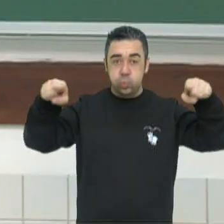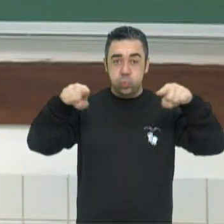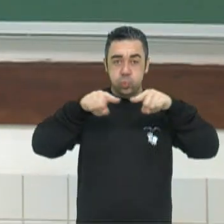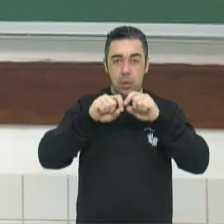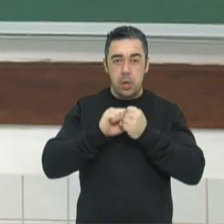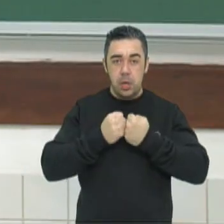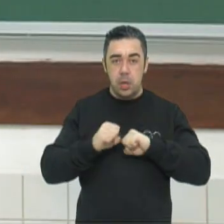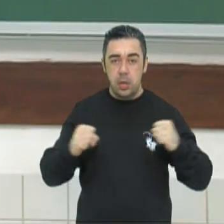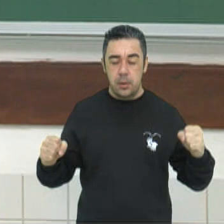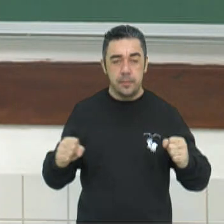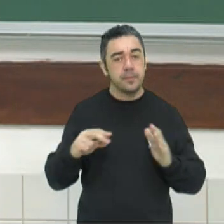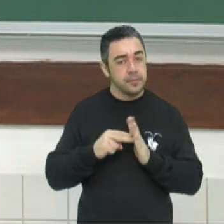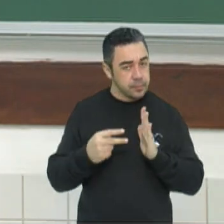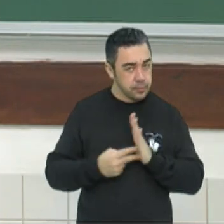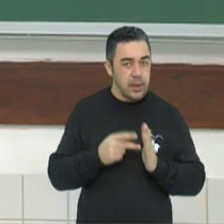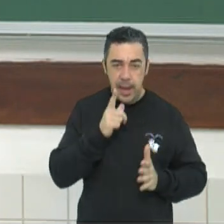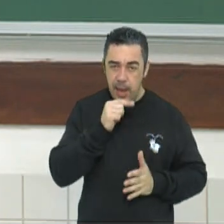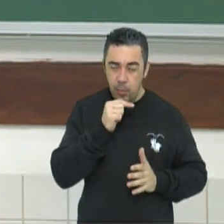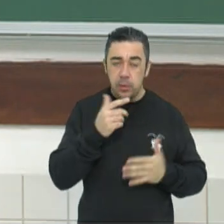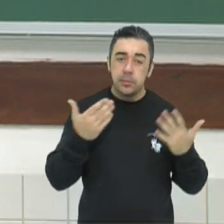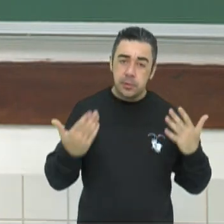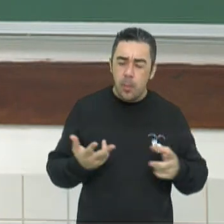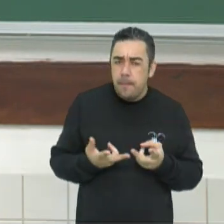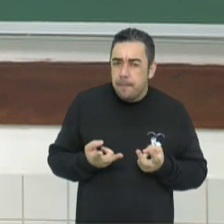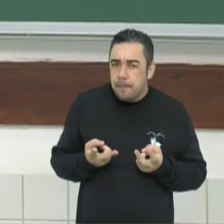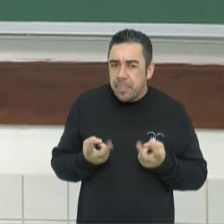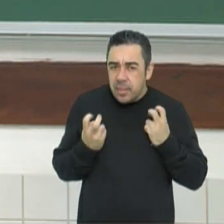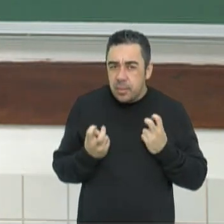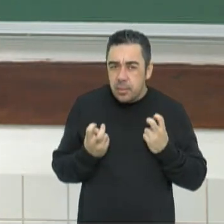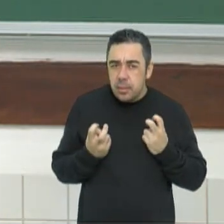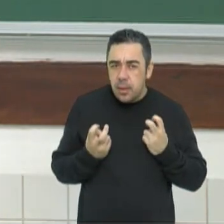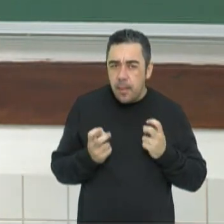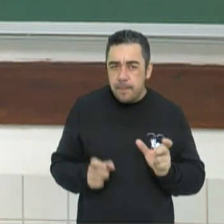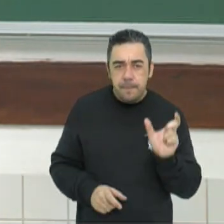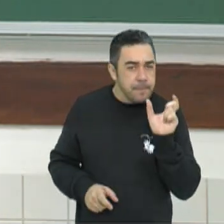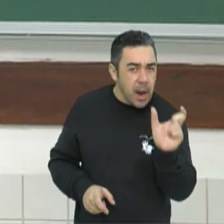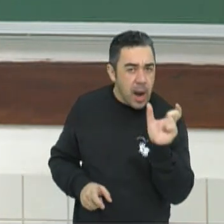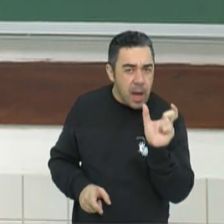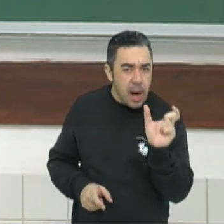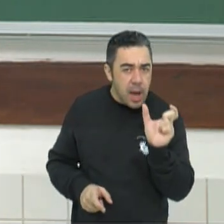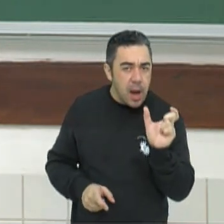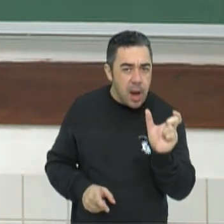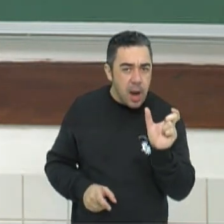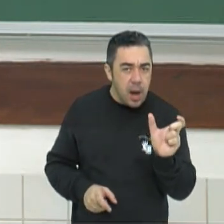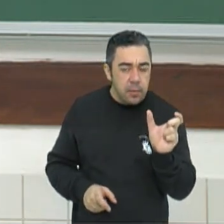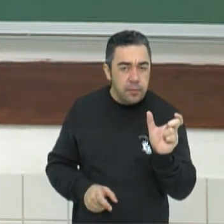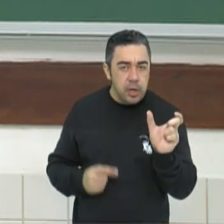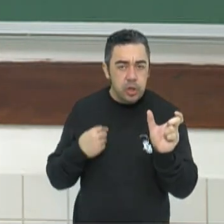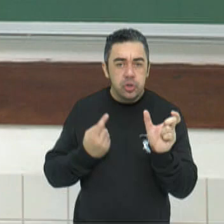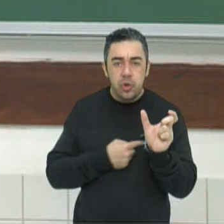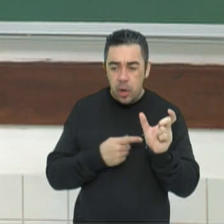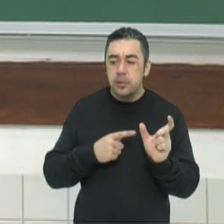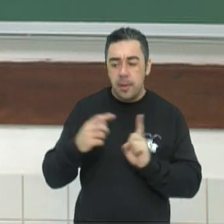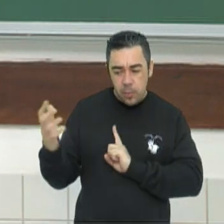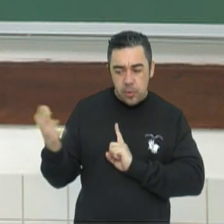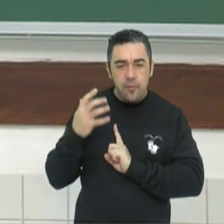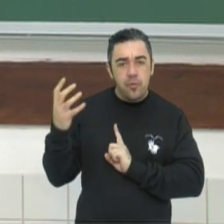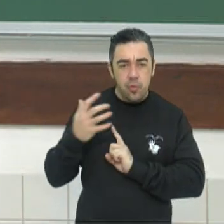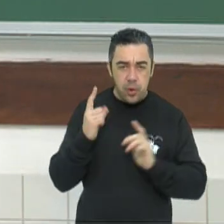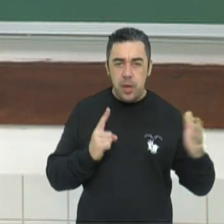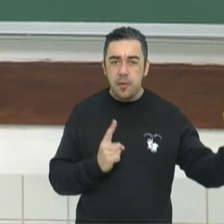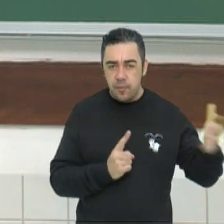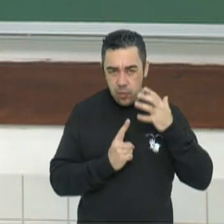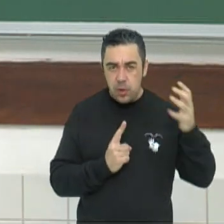Então, que assim a gente consegue perceber o quê? O quanto, né, o nosso estado, o território